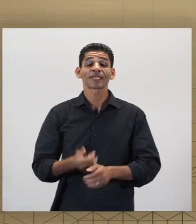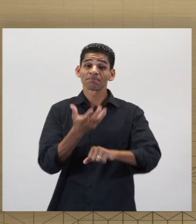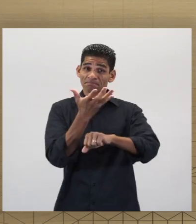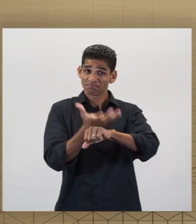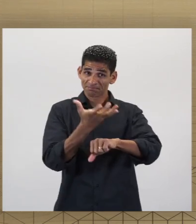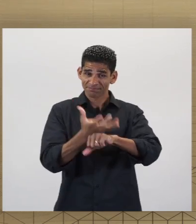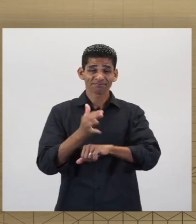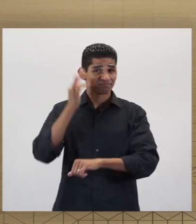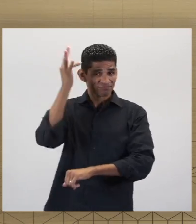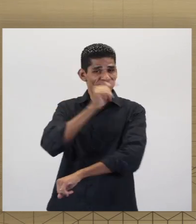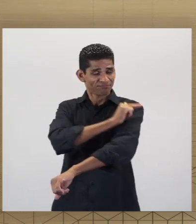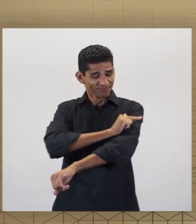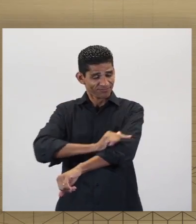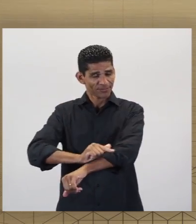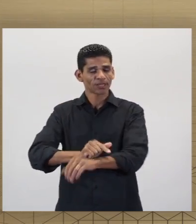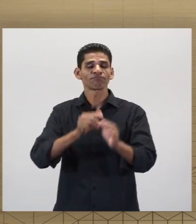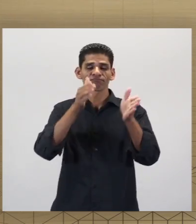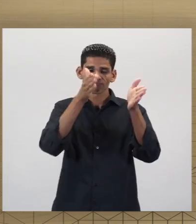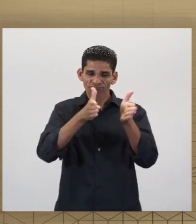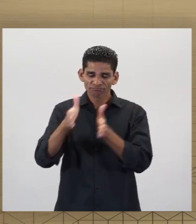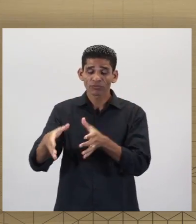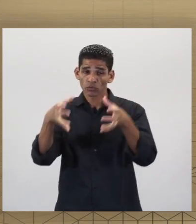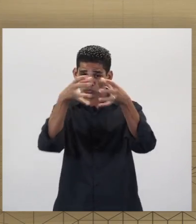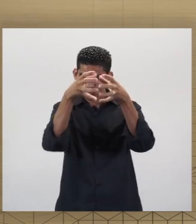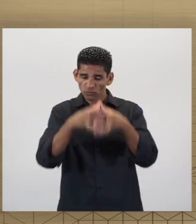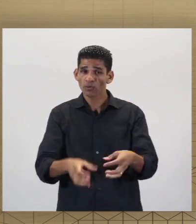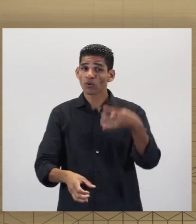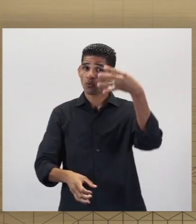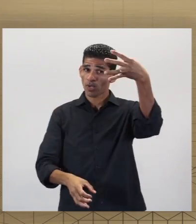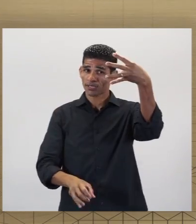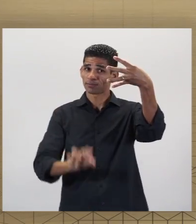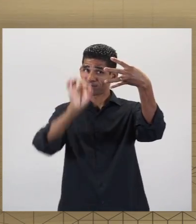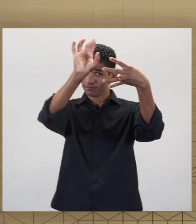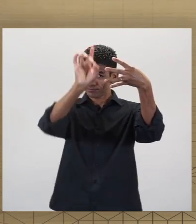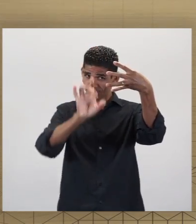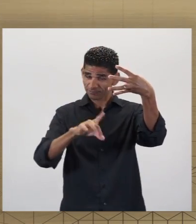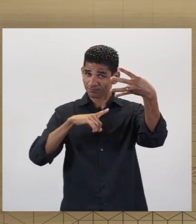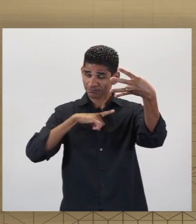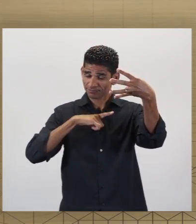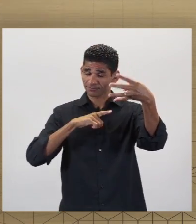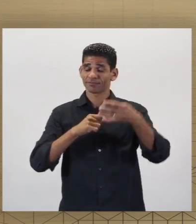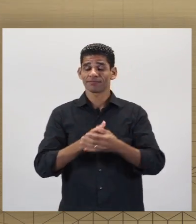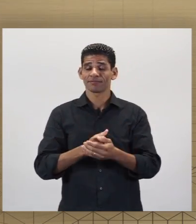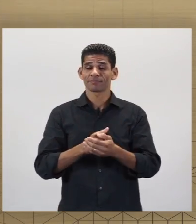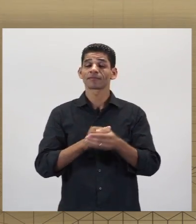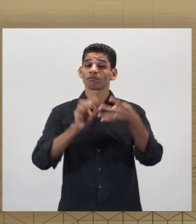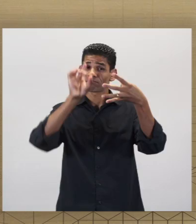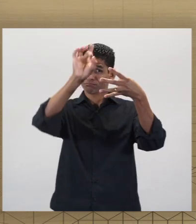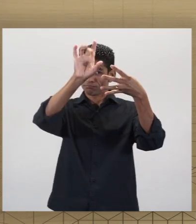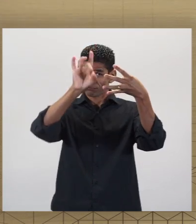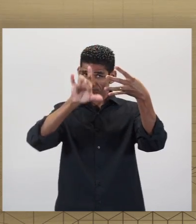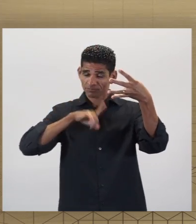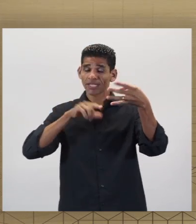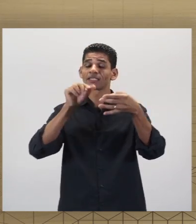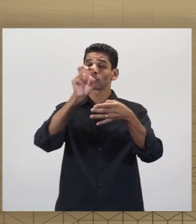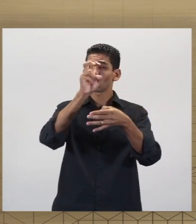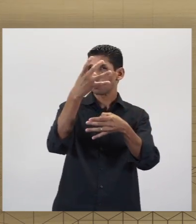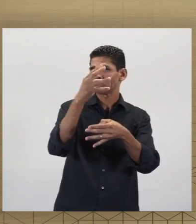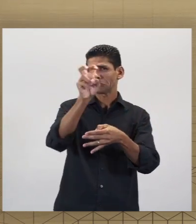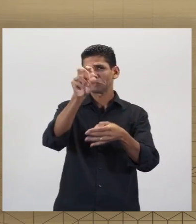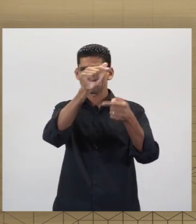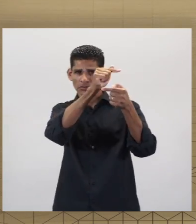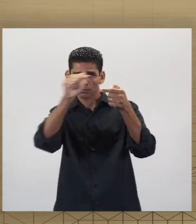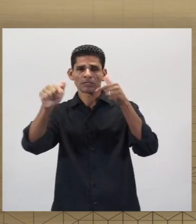A disciplina de Filosofia da Educação A está dividida em 4 unidades e cada unidade terá 4 ou 5 semanas